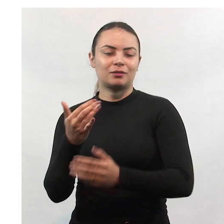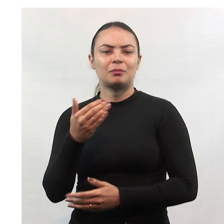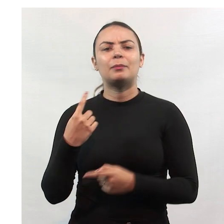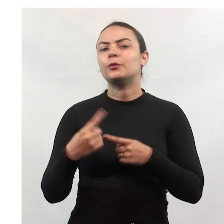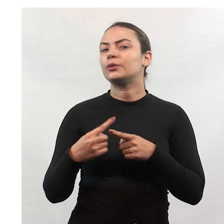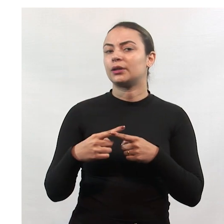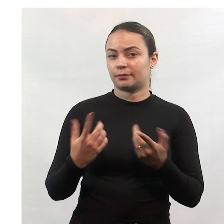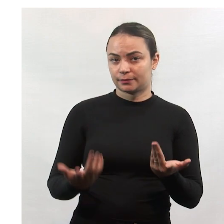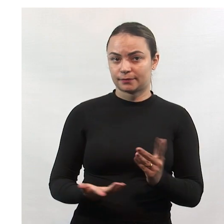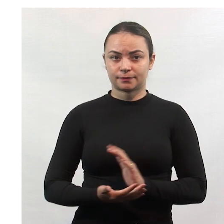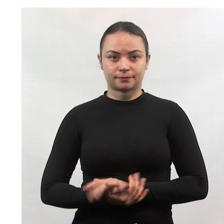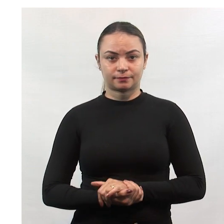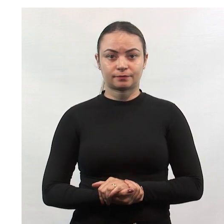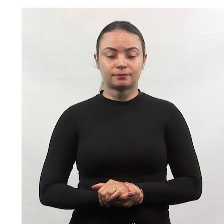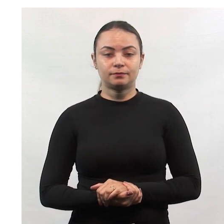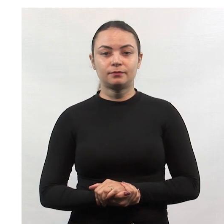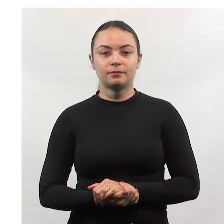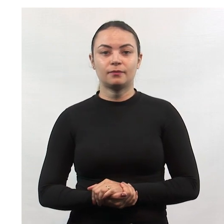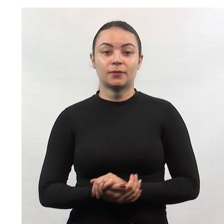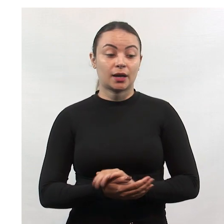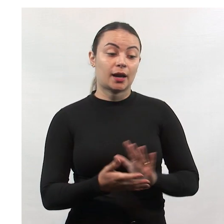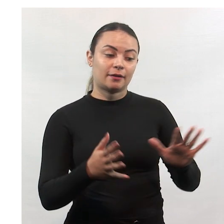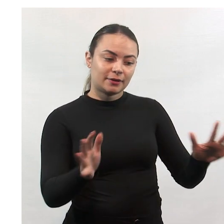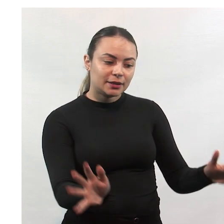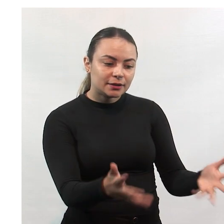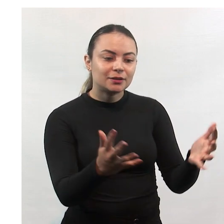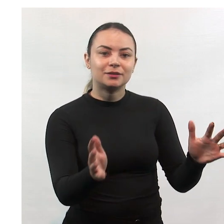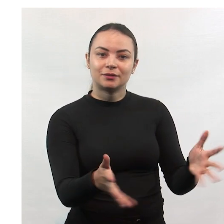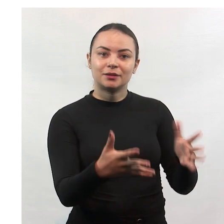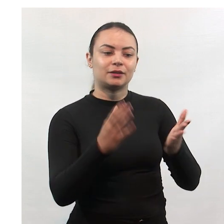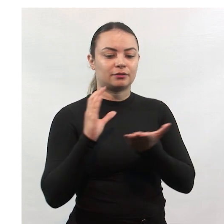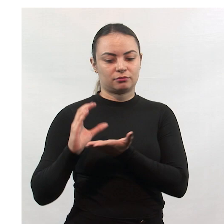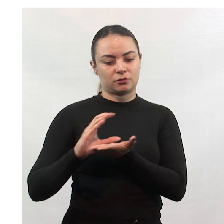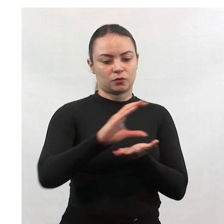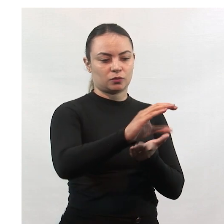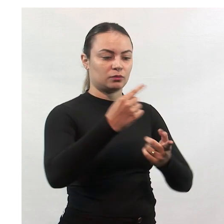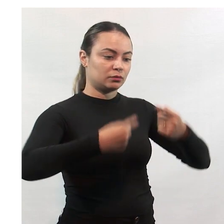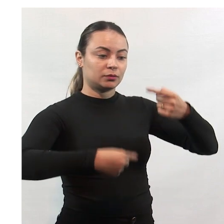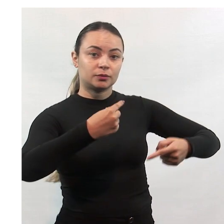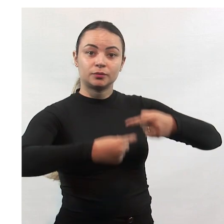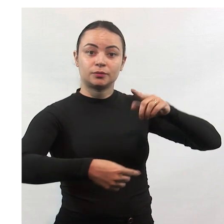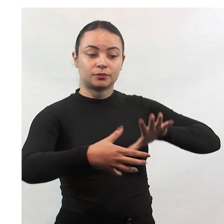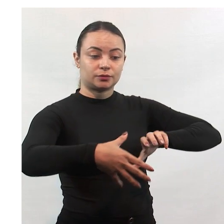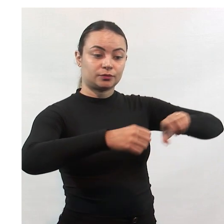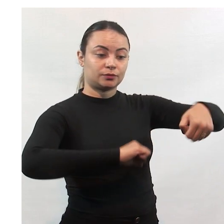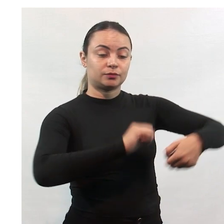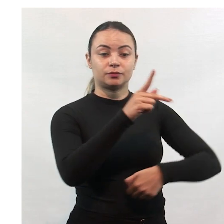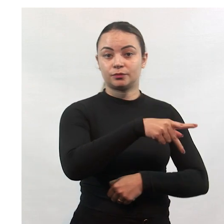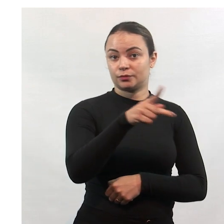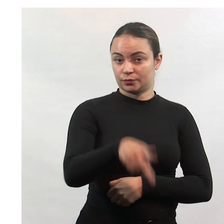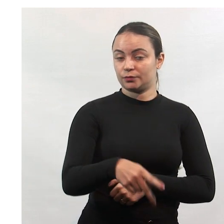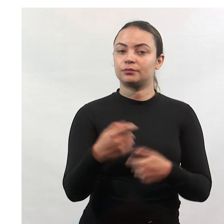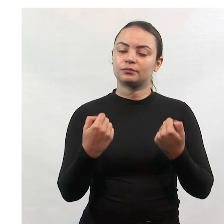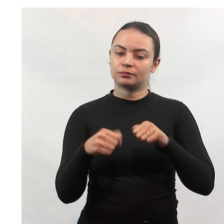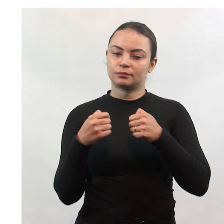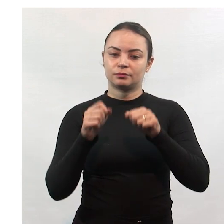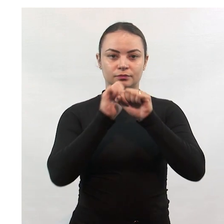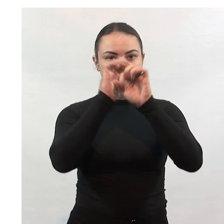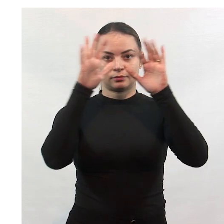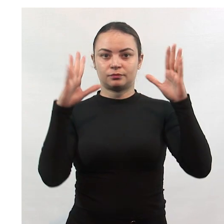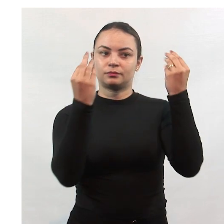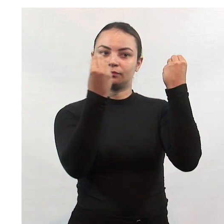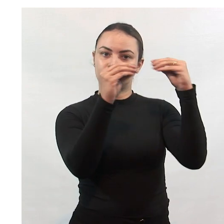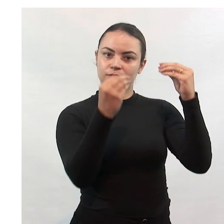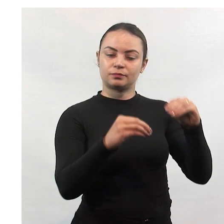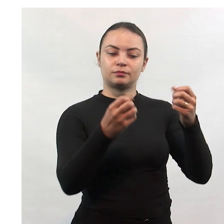explícita na tua justificativa, tá? Quem são os eventuais beneficiários, né? Qual a relevância